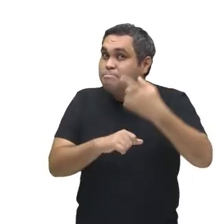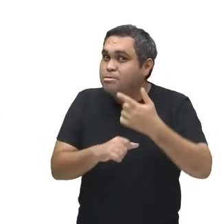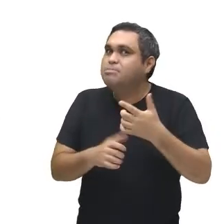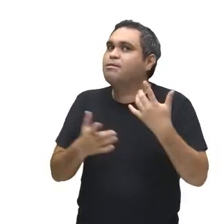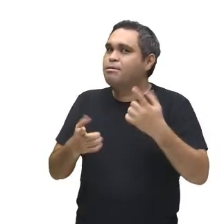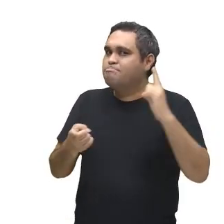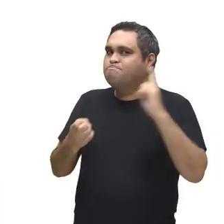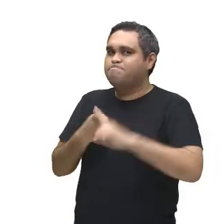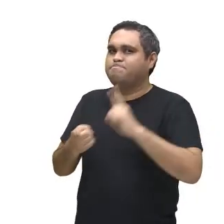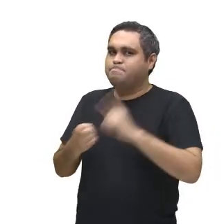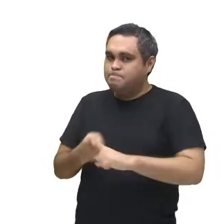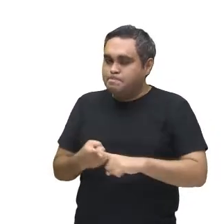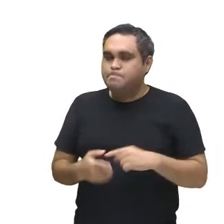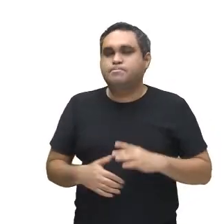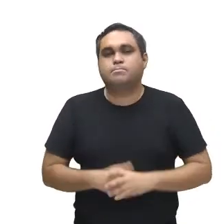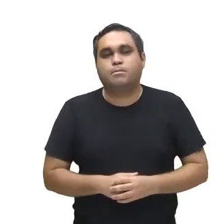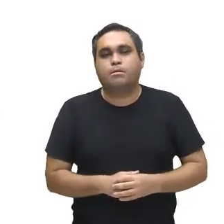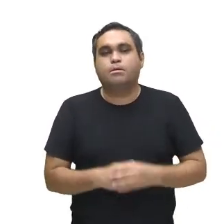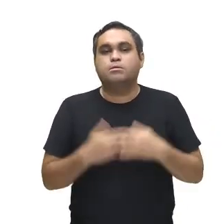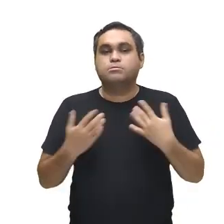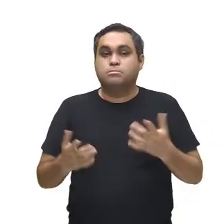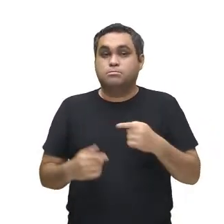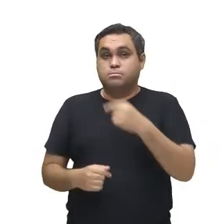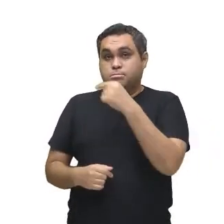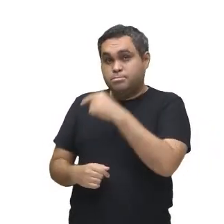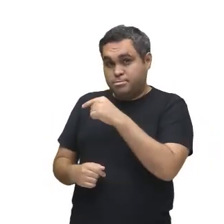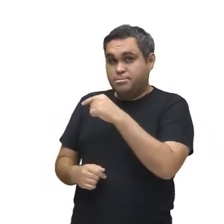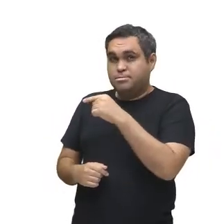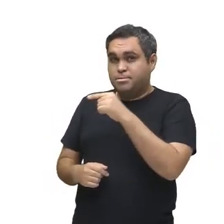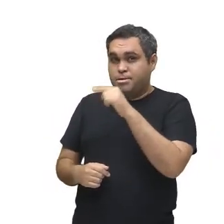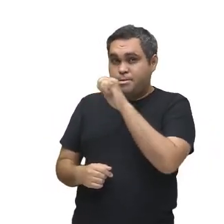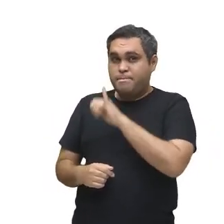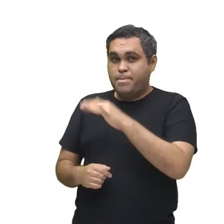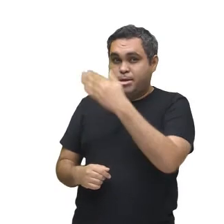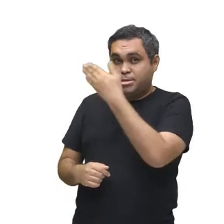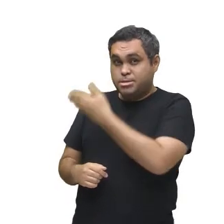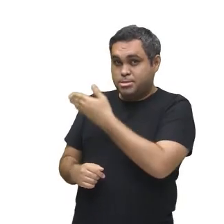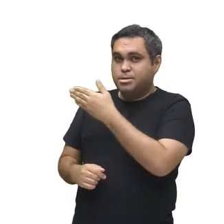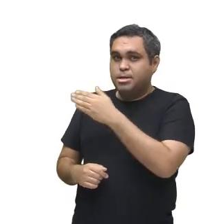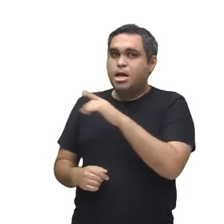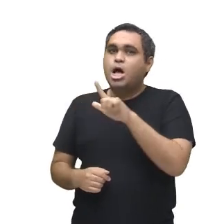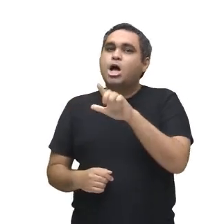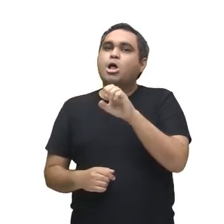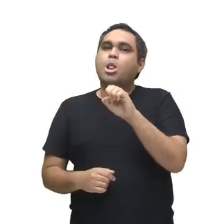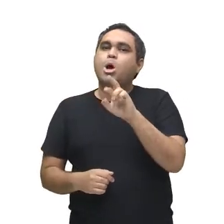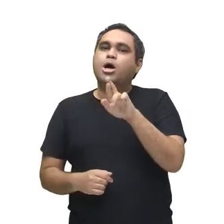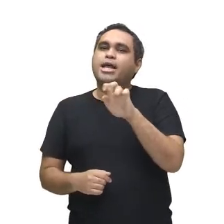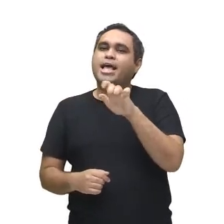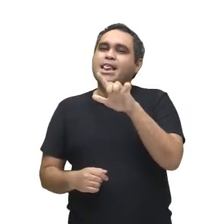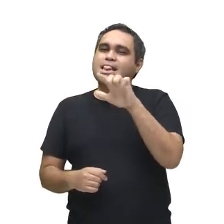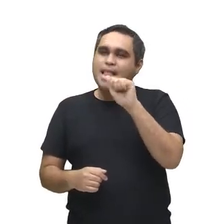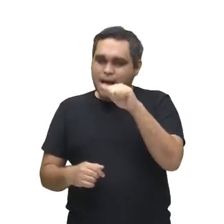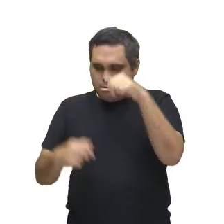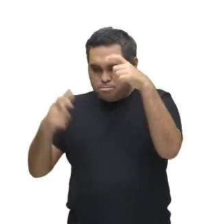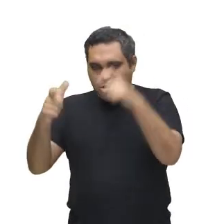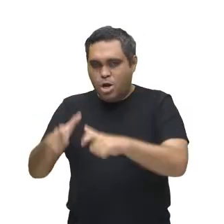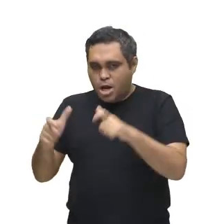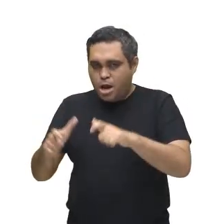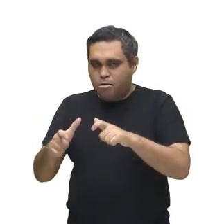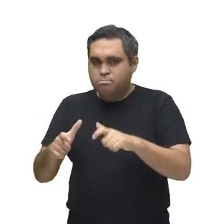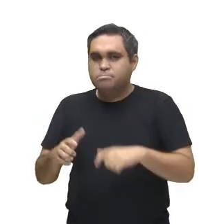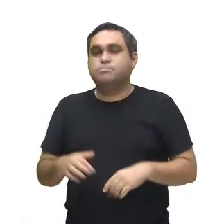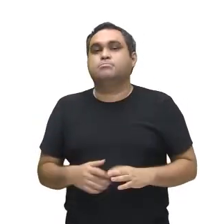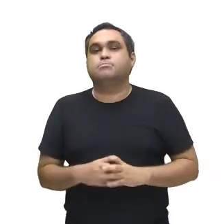Alsácia-Lorena. Aqui vocês vão ver o território da Alsácia-Lorena cedido pela França ao